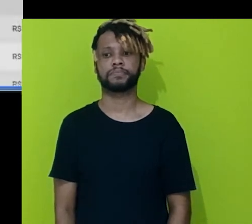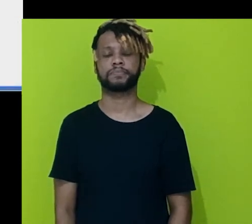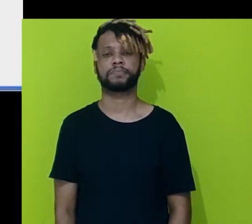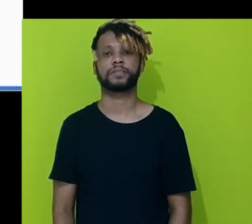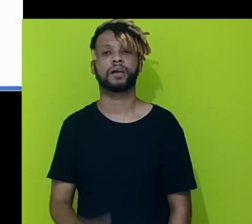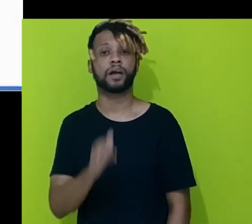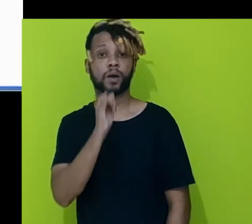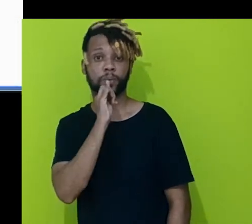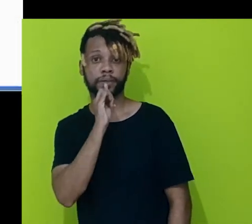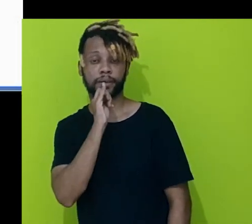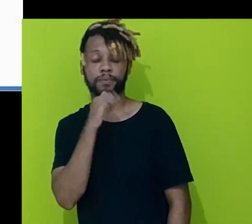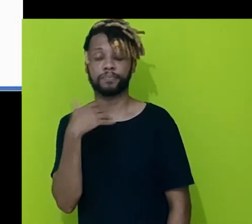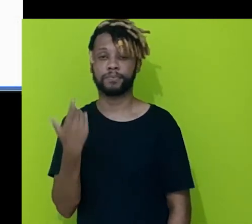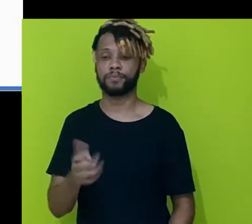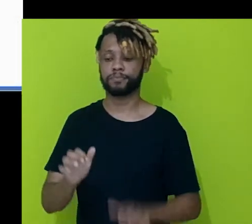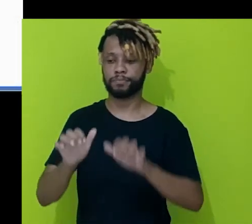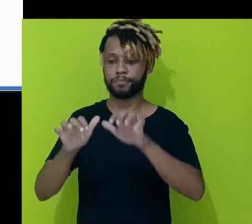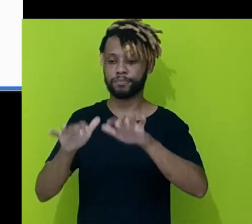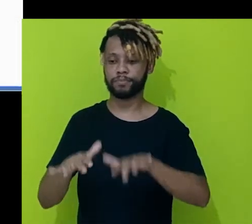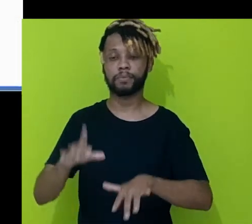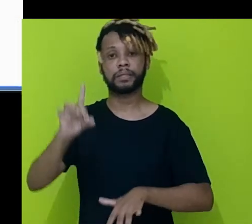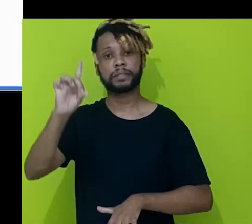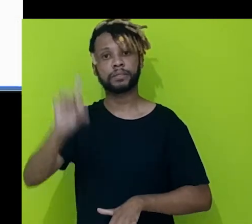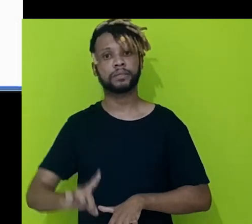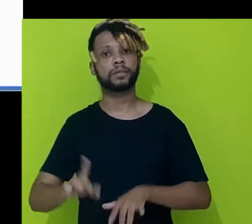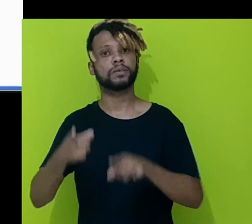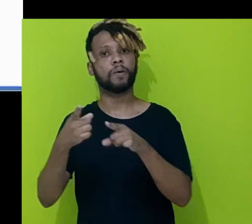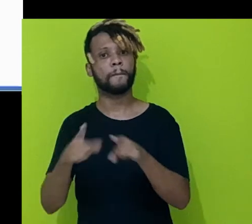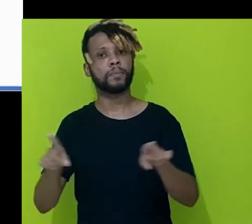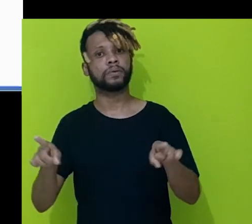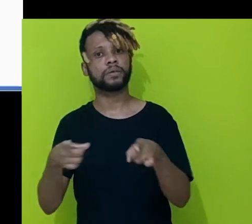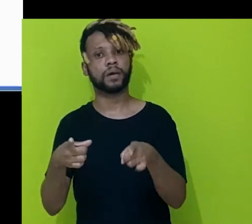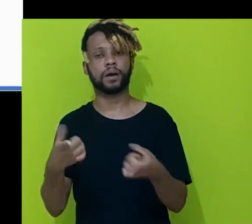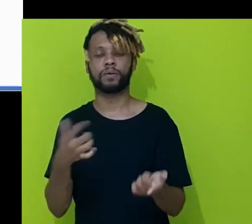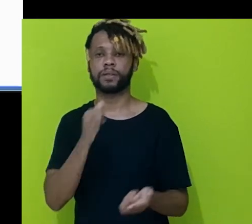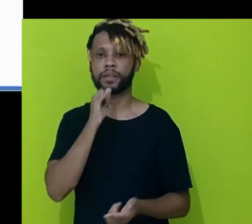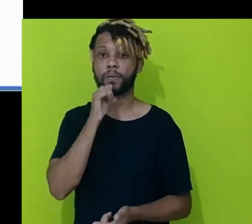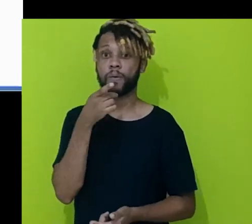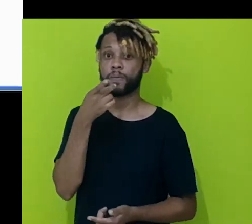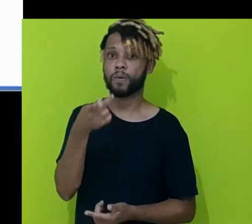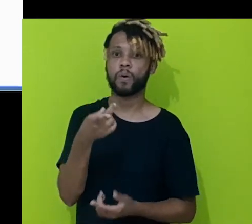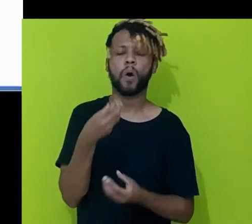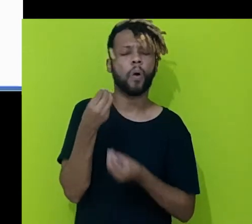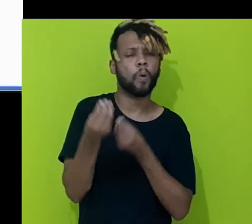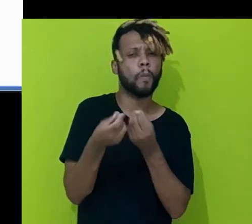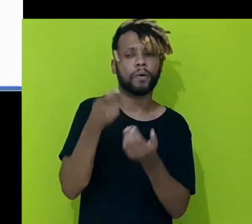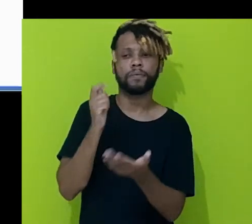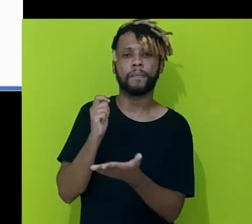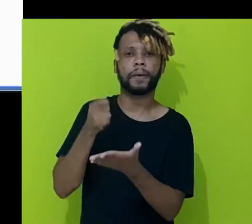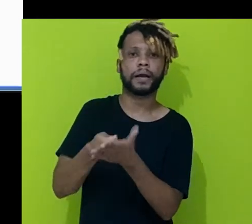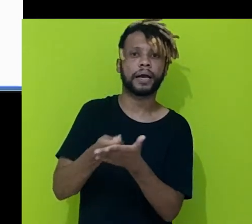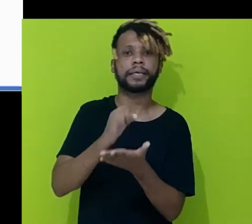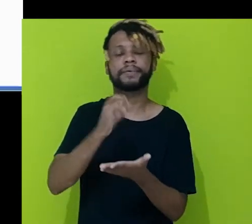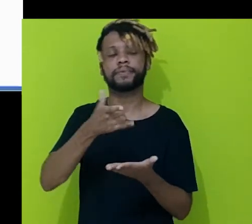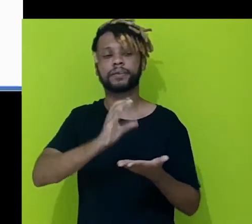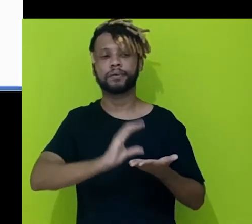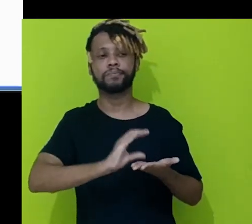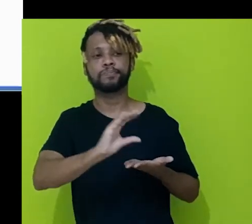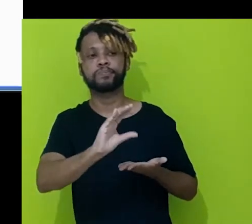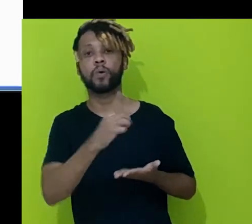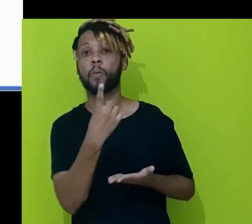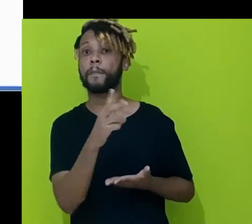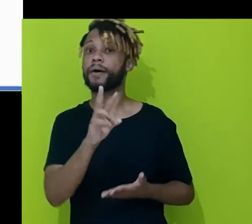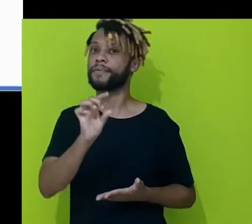Eu vou cadastrar, por exemplo, a direção musical. Eu digo qual é a forma que eu vou pagar, se vai ser um cachê